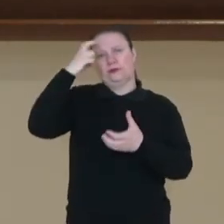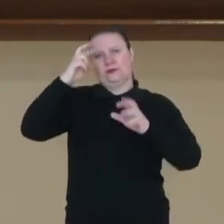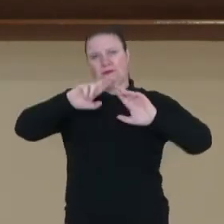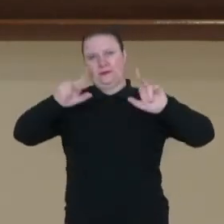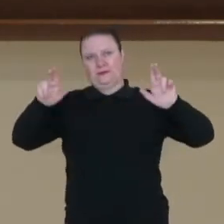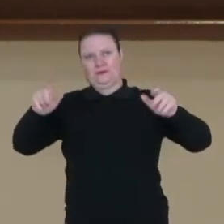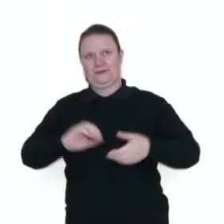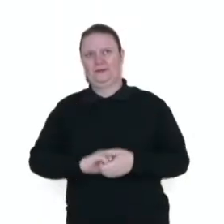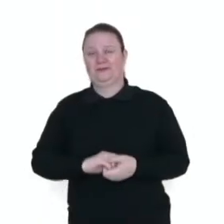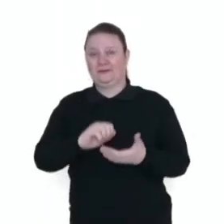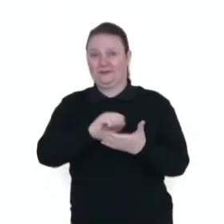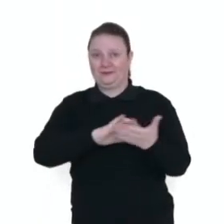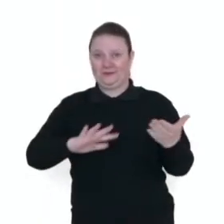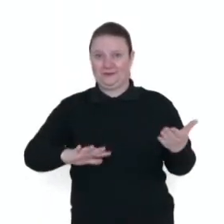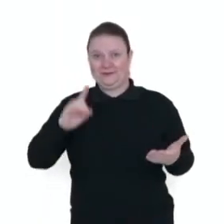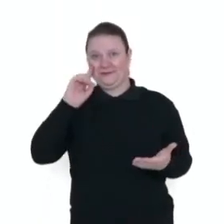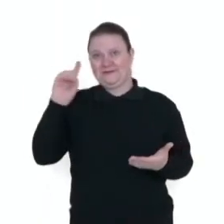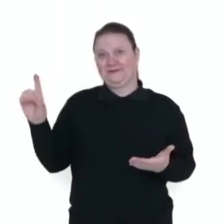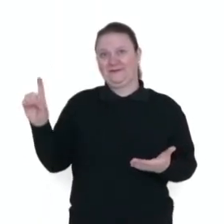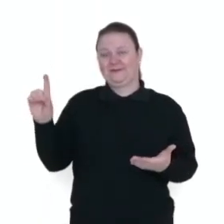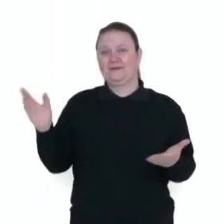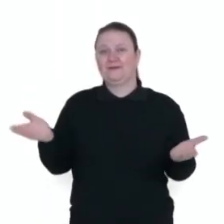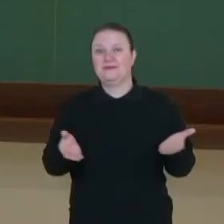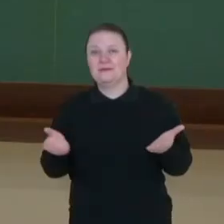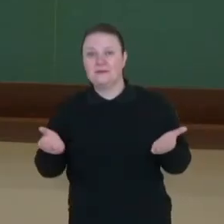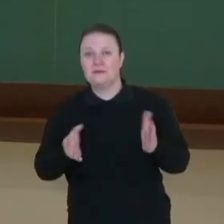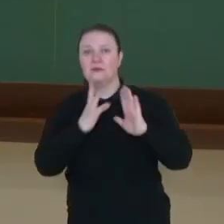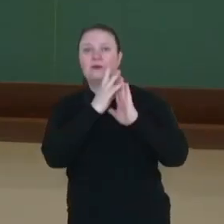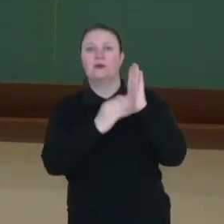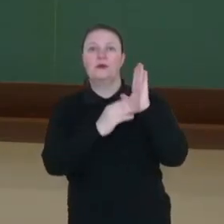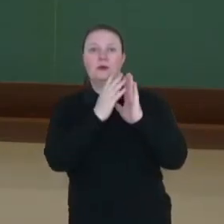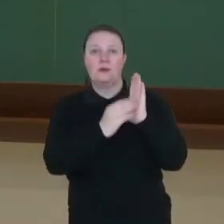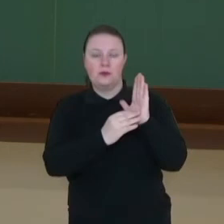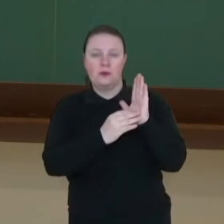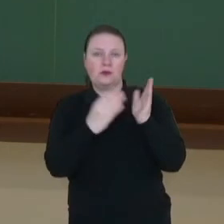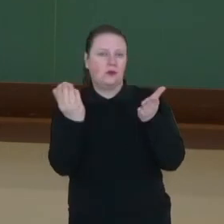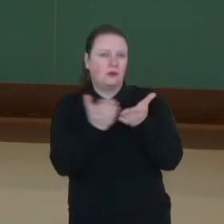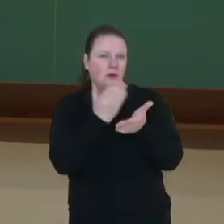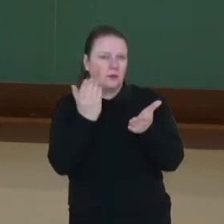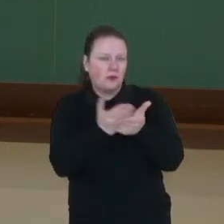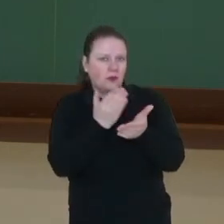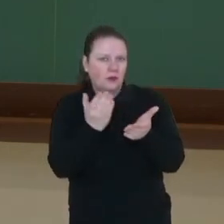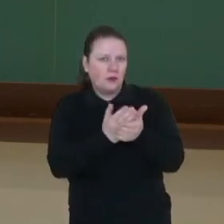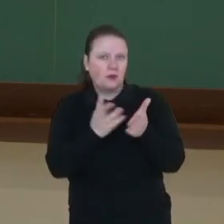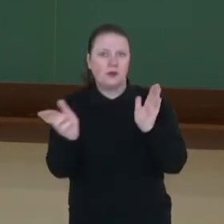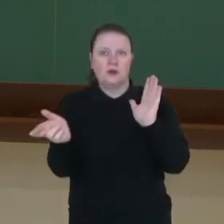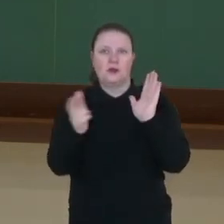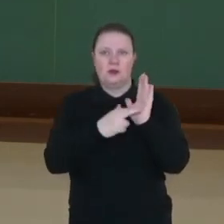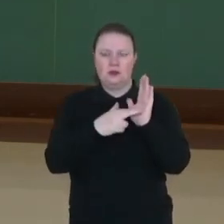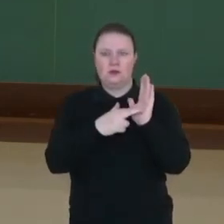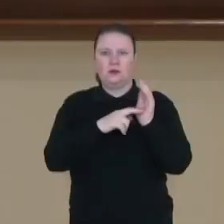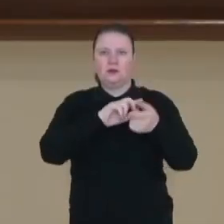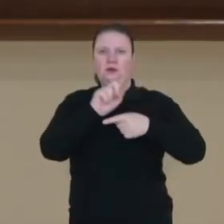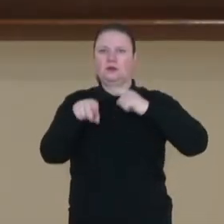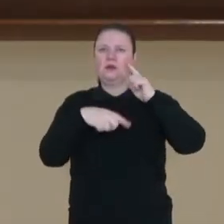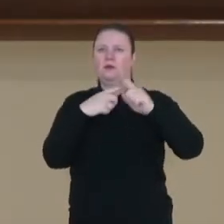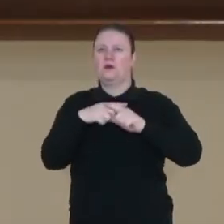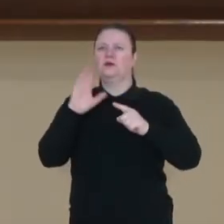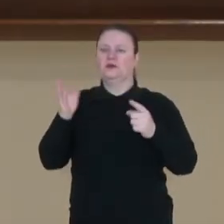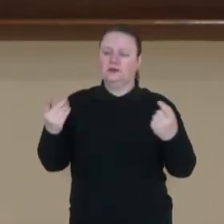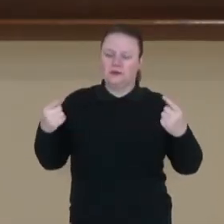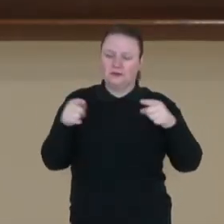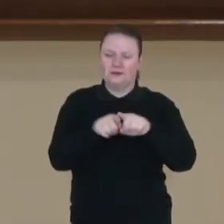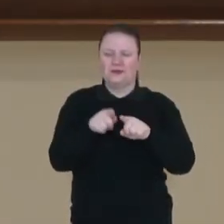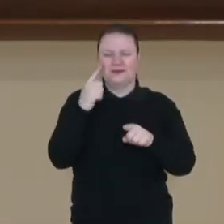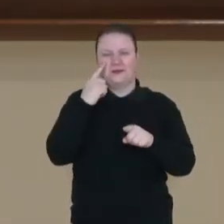Chegamos aqui na nossa atividade. Gente, eu quero que vocês copiem no caderno de vocês, respondam e daí a gente já volta para ver